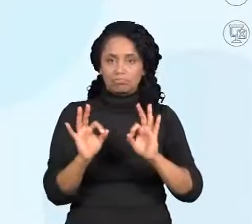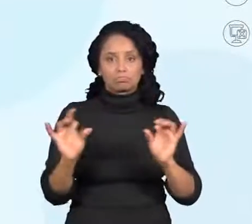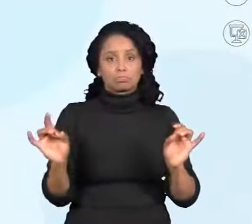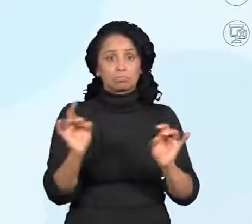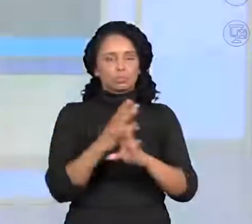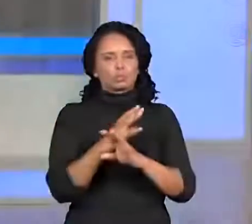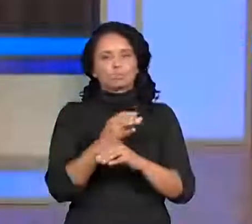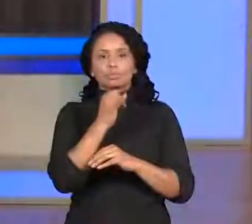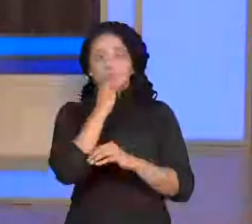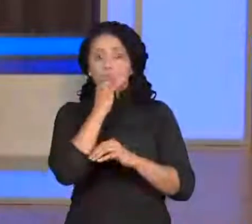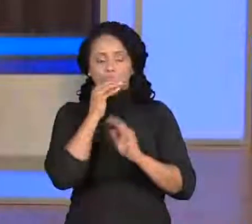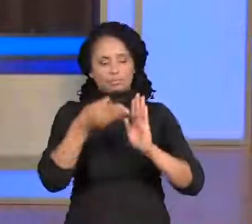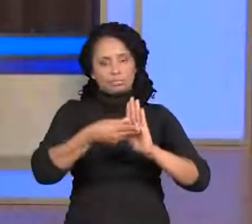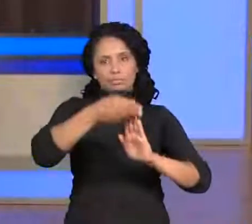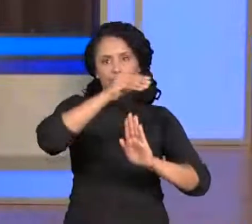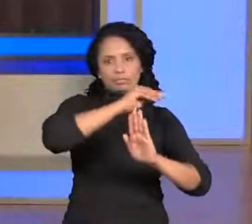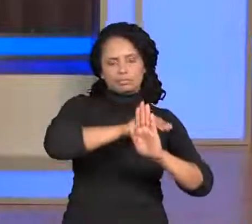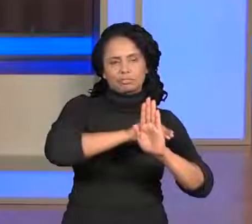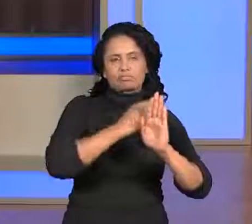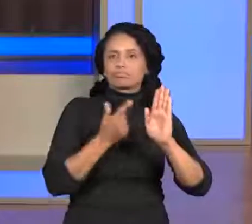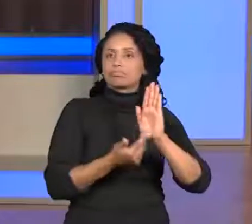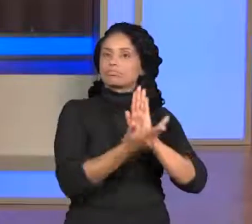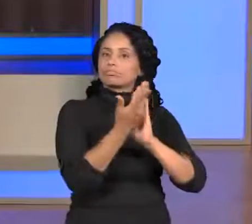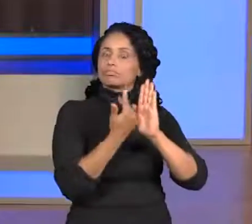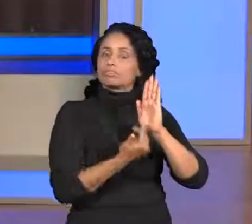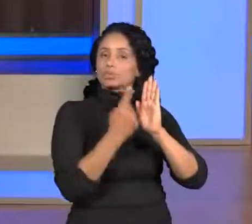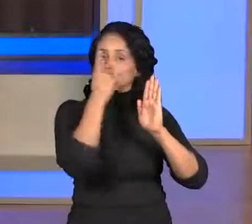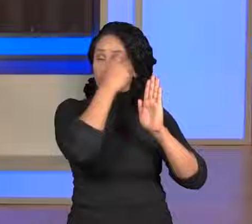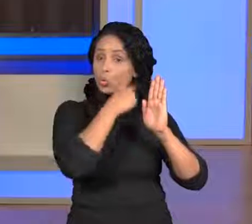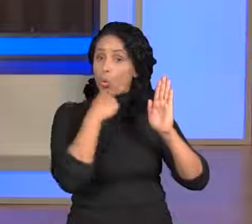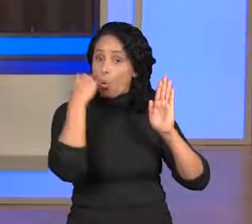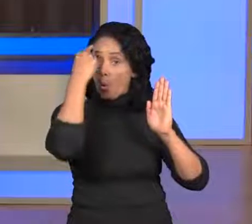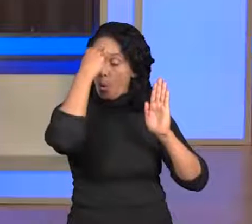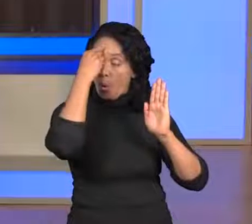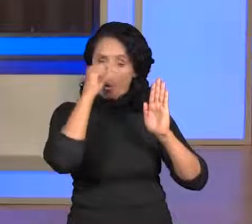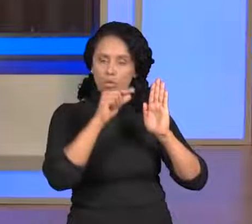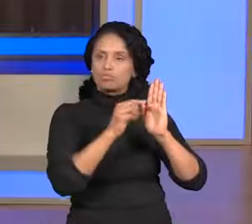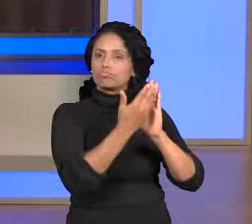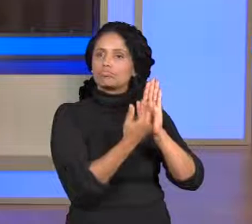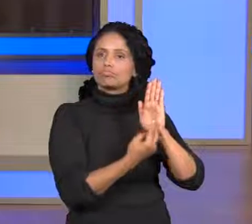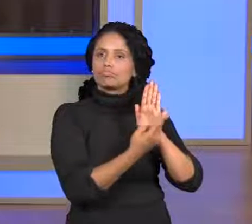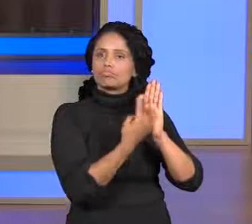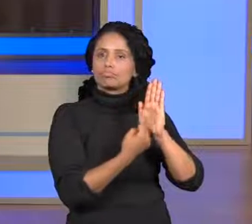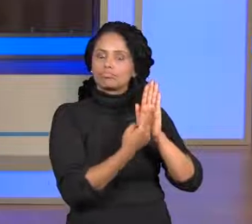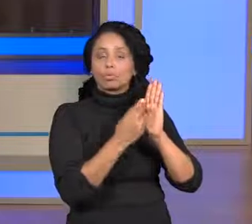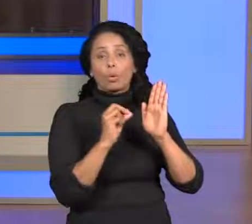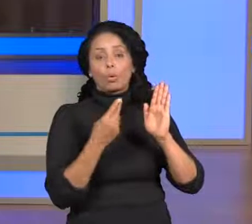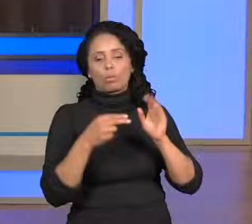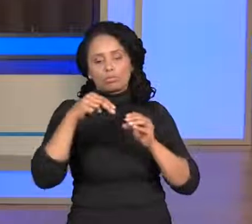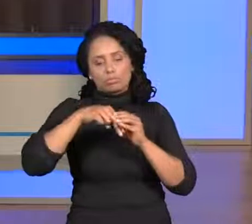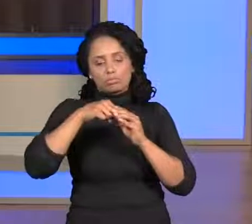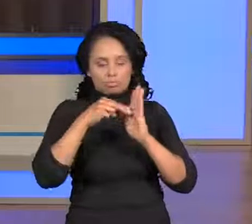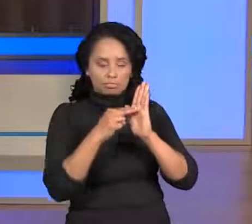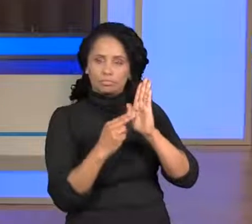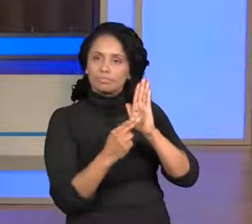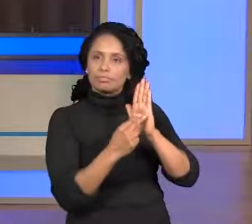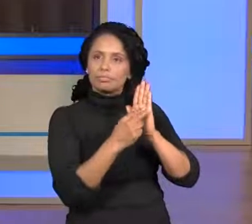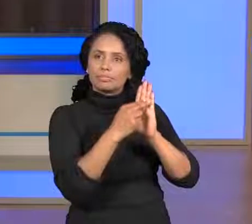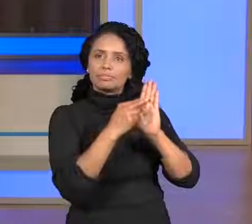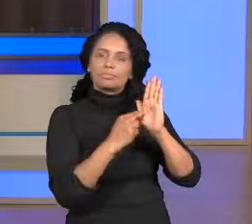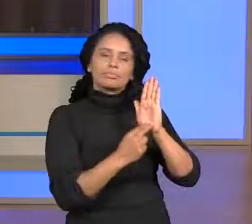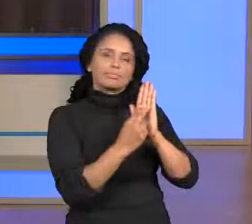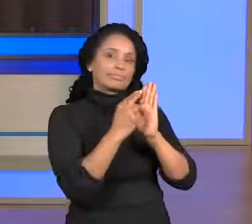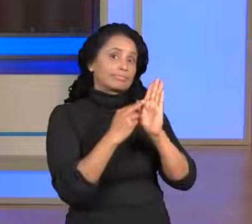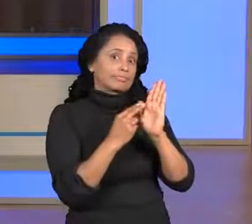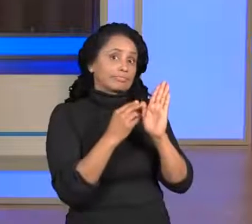pessoa, eu estou representando aquela pessoa. Mas Certo. eu posso representar aquela pessoa se é uma pessoa muito